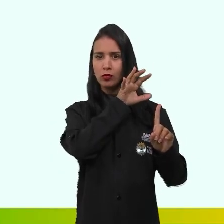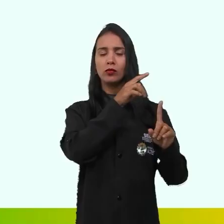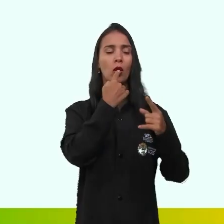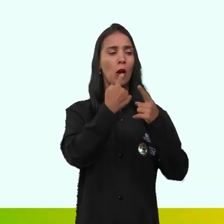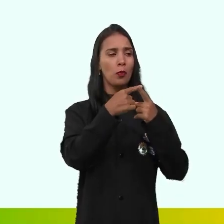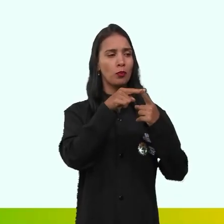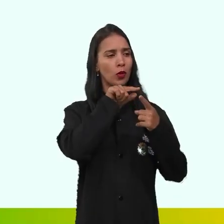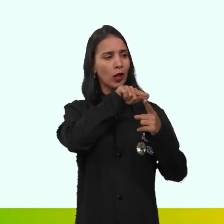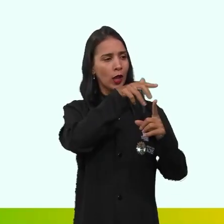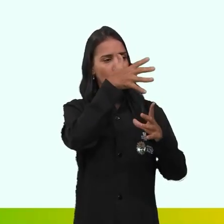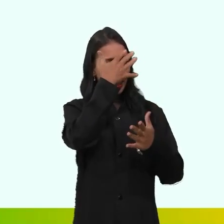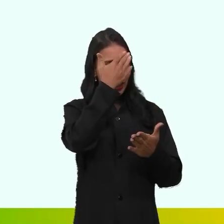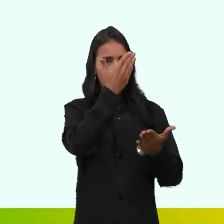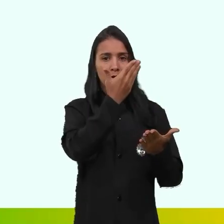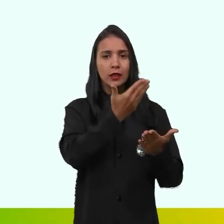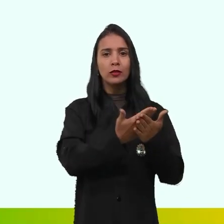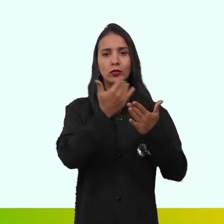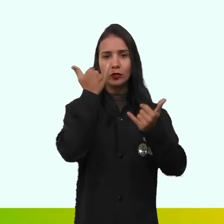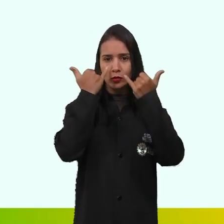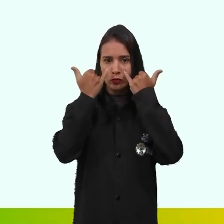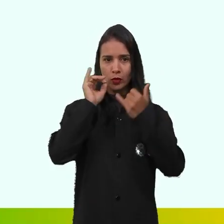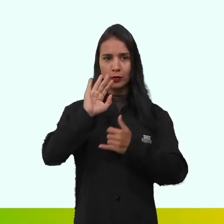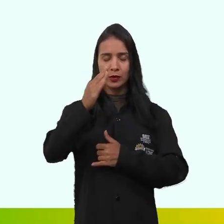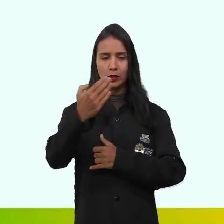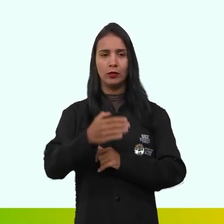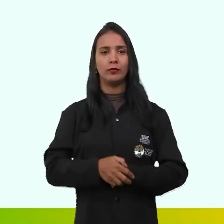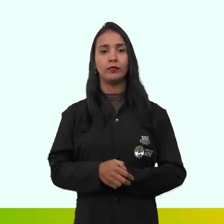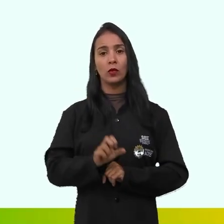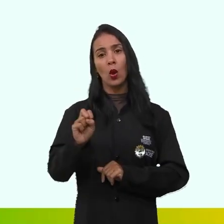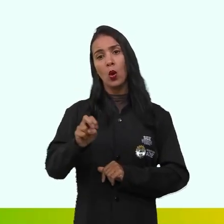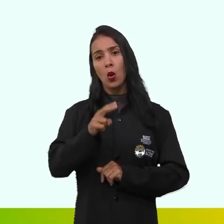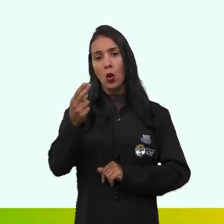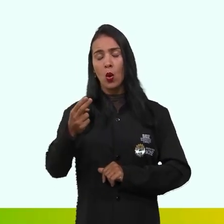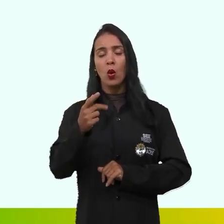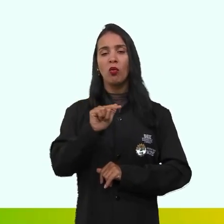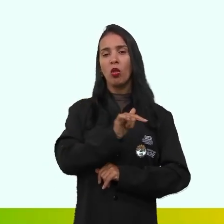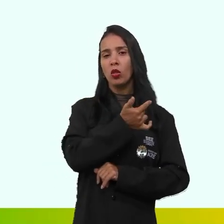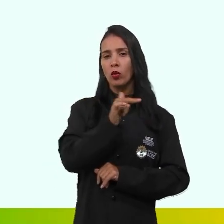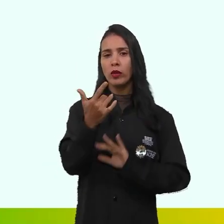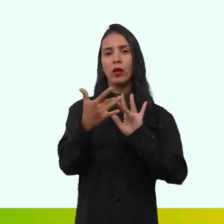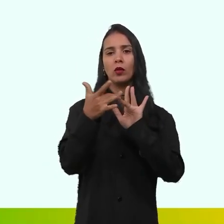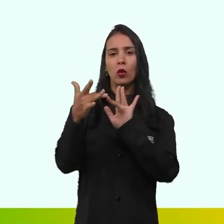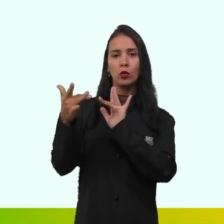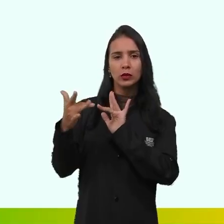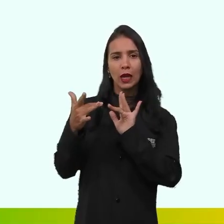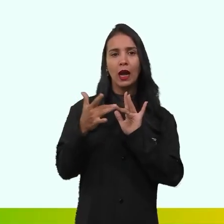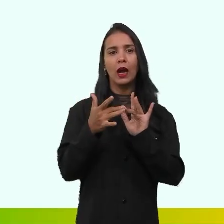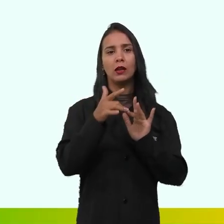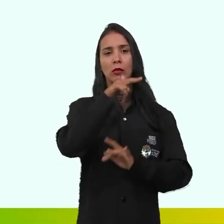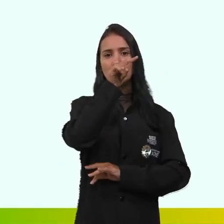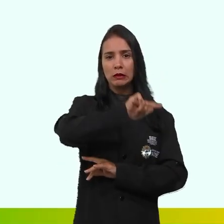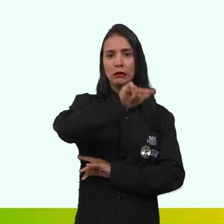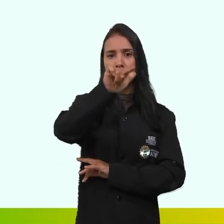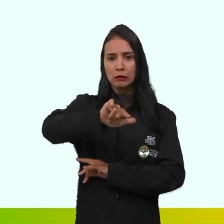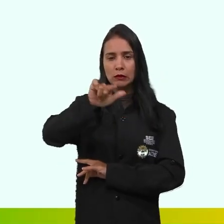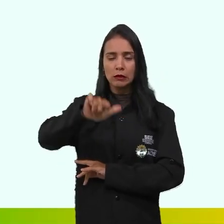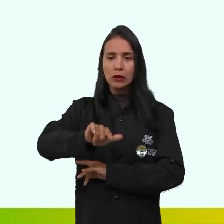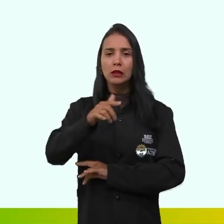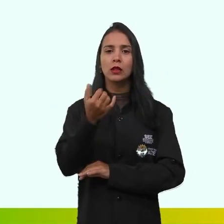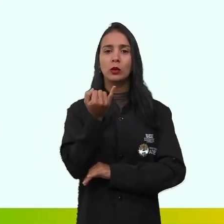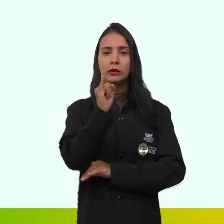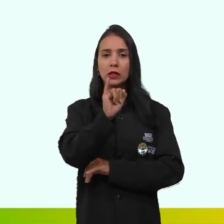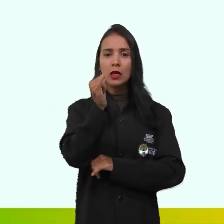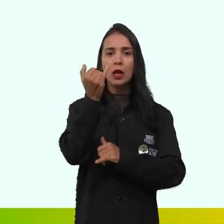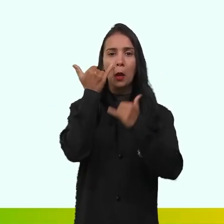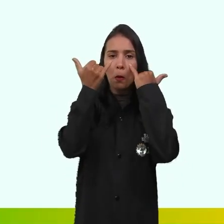informações falsas, tá? Familiaridade e veracidade, que são a repetição e exposição contínua a um conteúdo